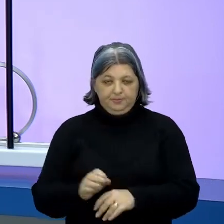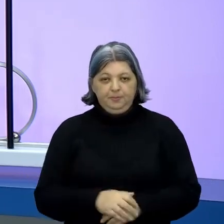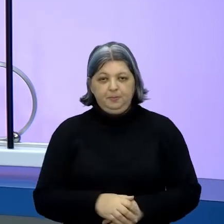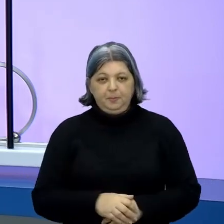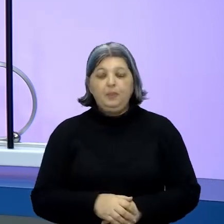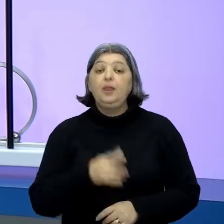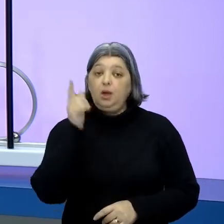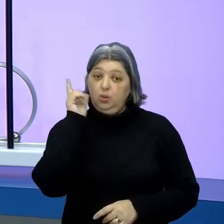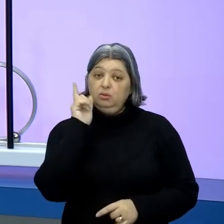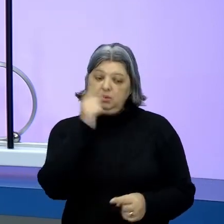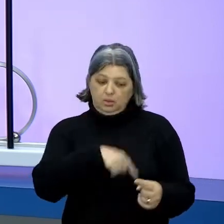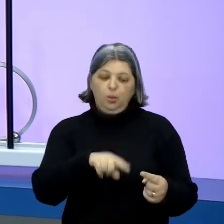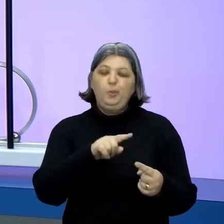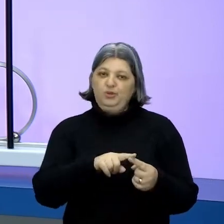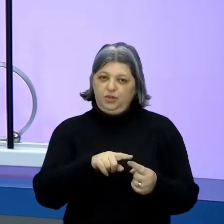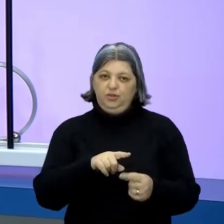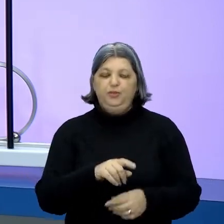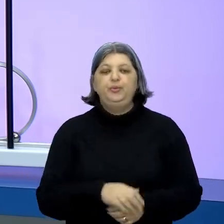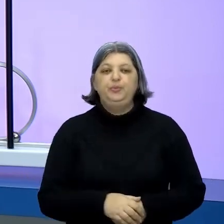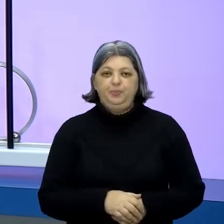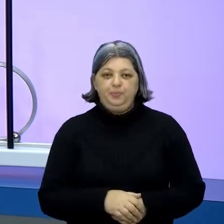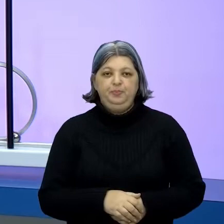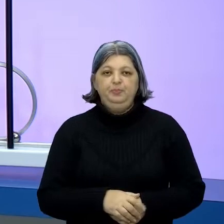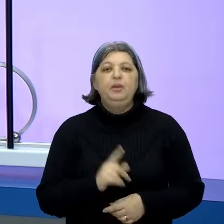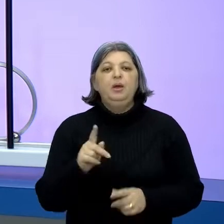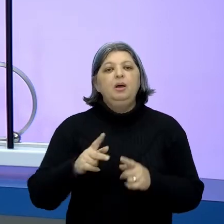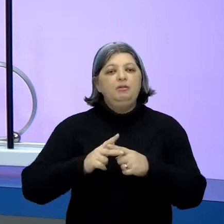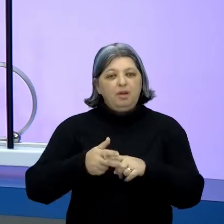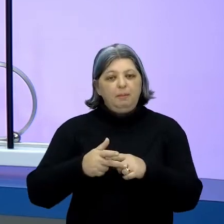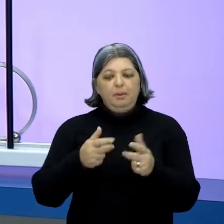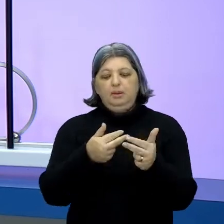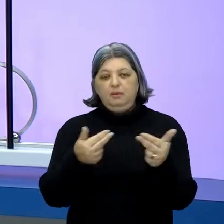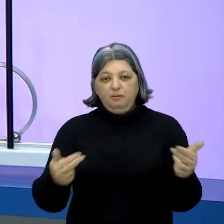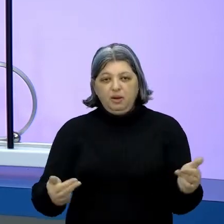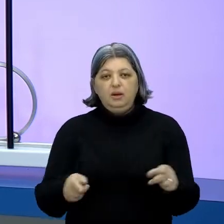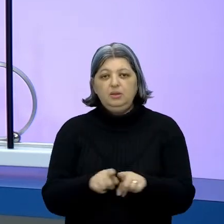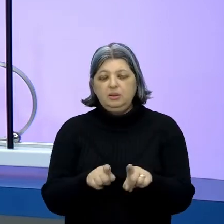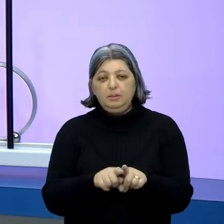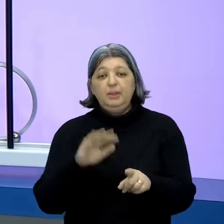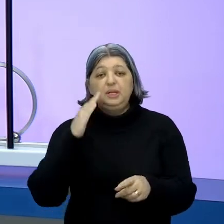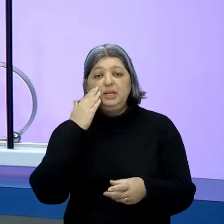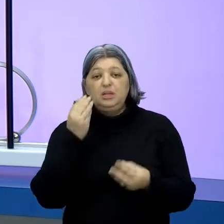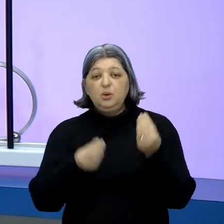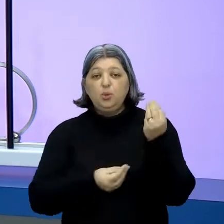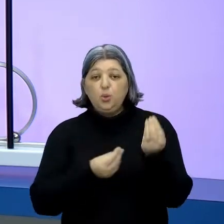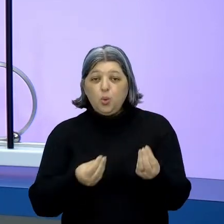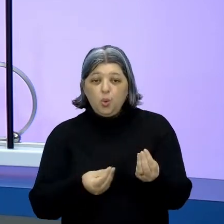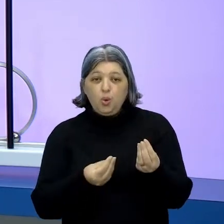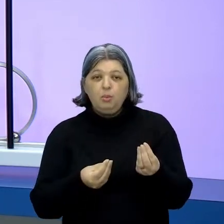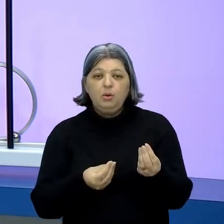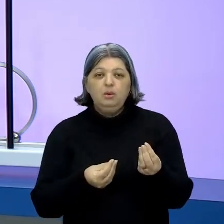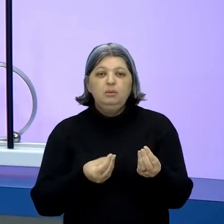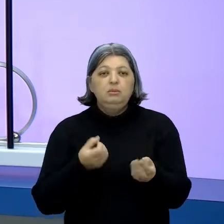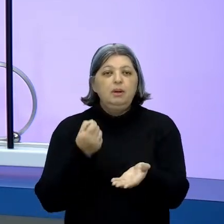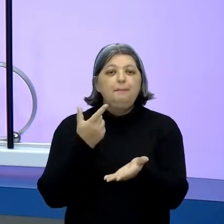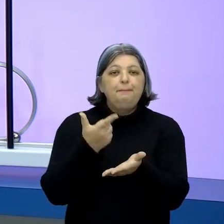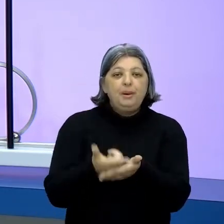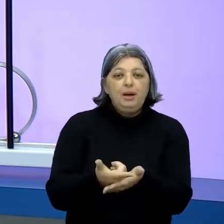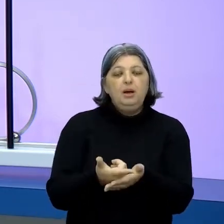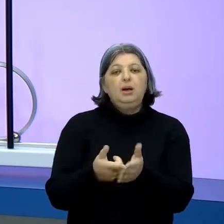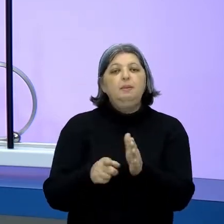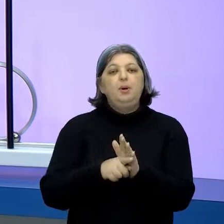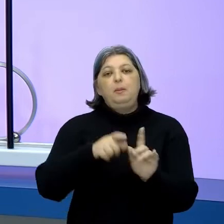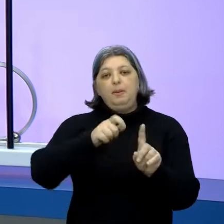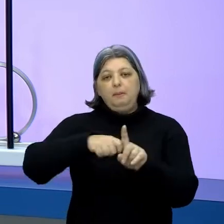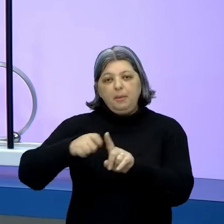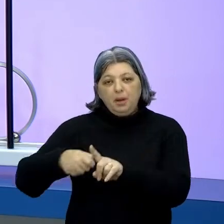atingir esses objetivos. Sim. Então, essa ferramenta, essas possibilidades realmente de entender quanto se paga, né, num valor financiado